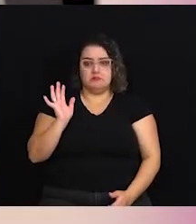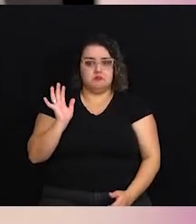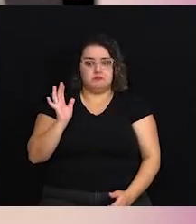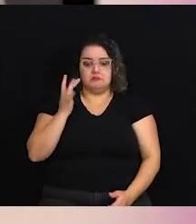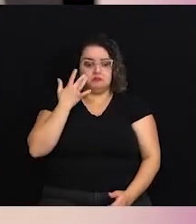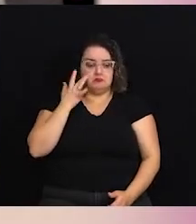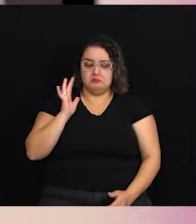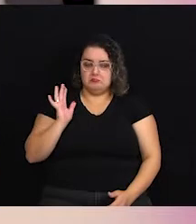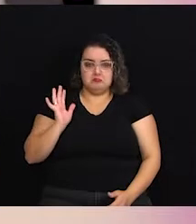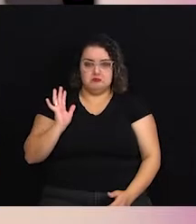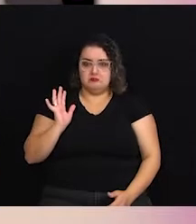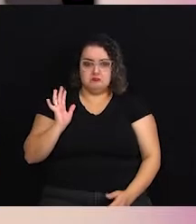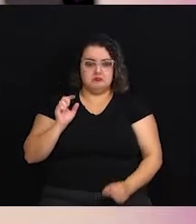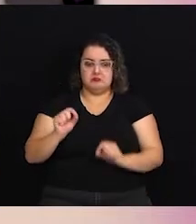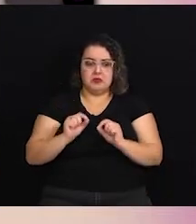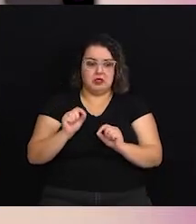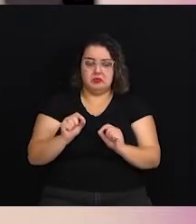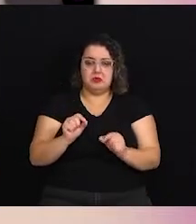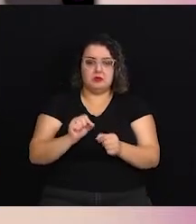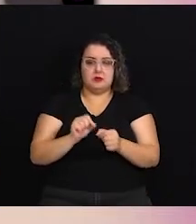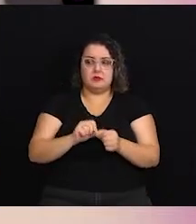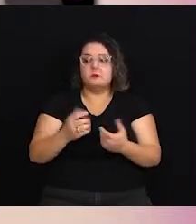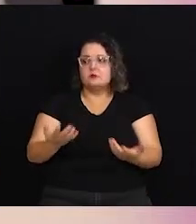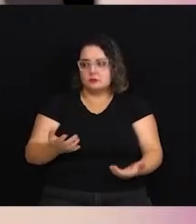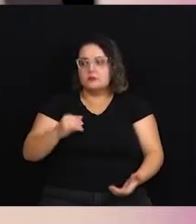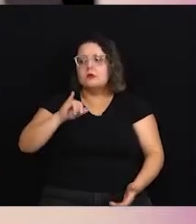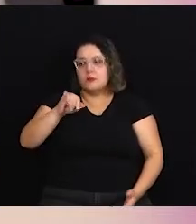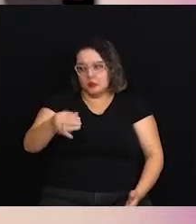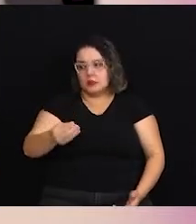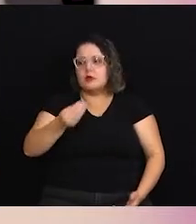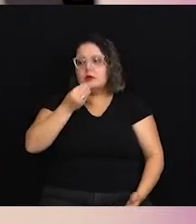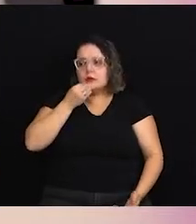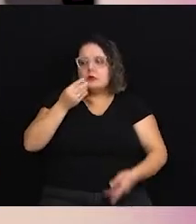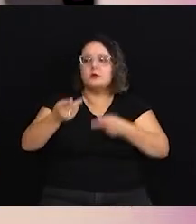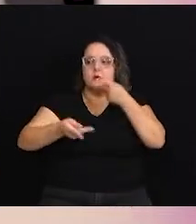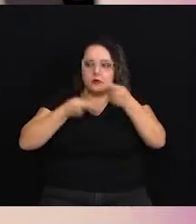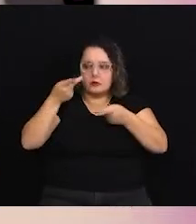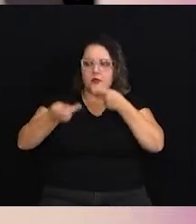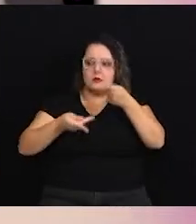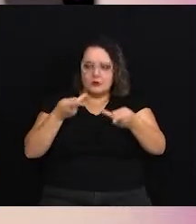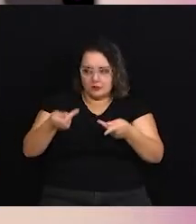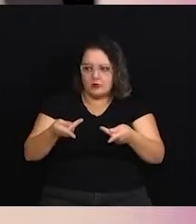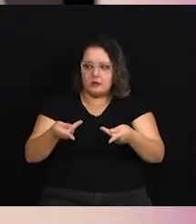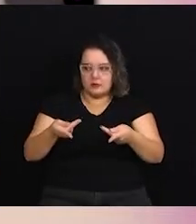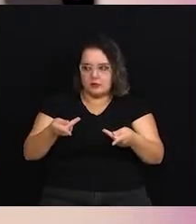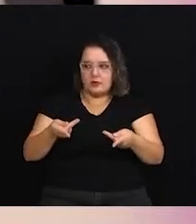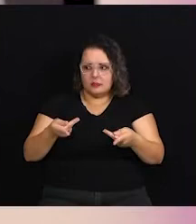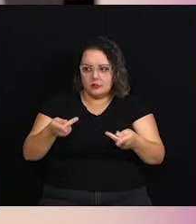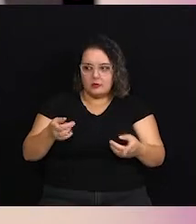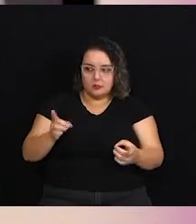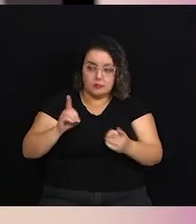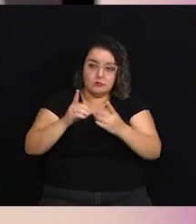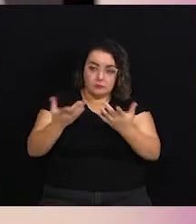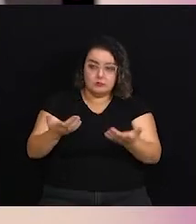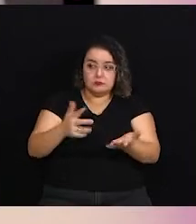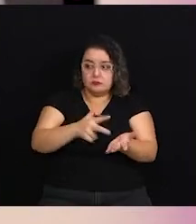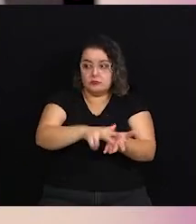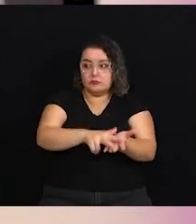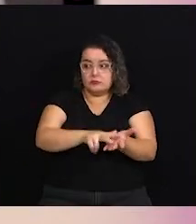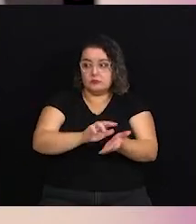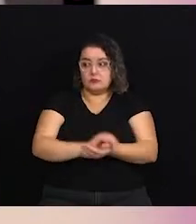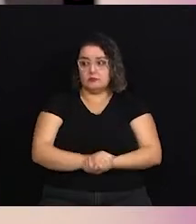sei não sei daí eu vou lá e agora jogo Vamo falar o que fazer diante de macumba usam